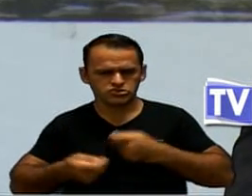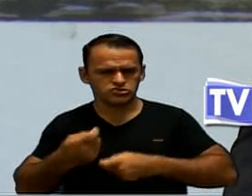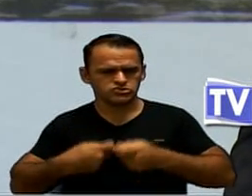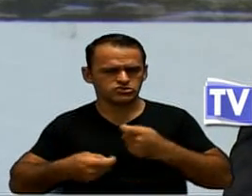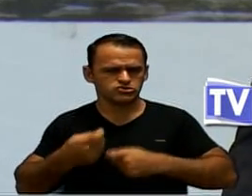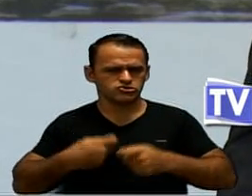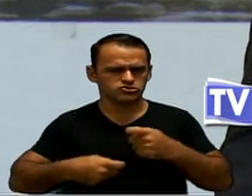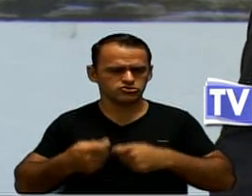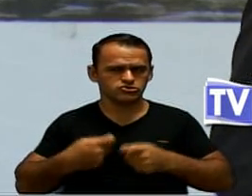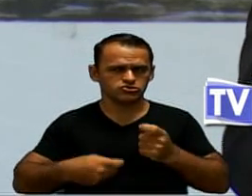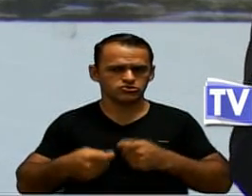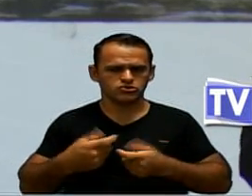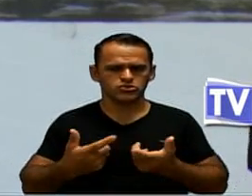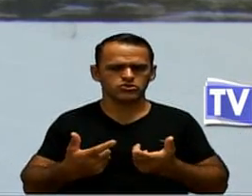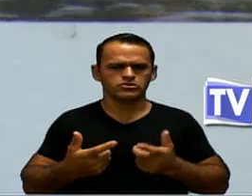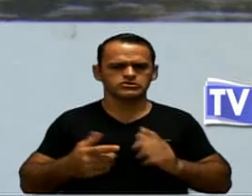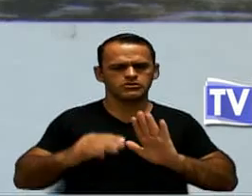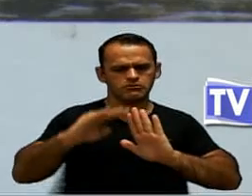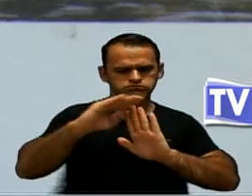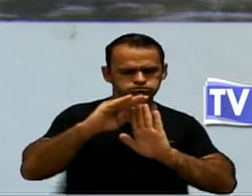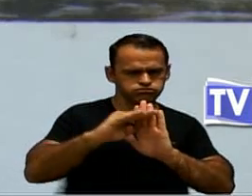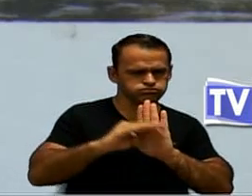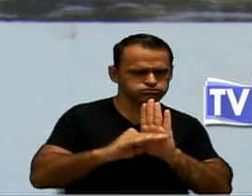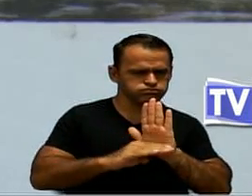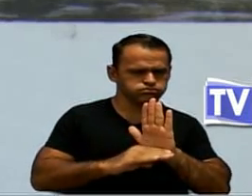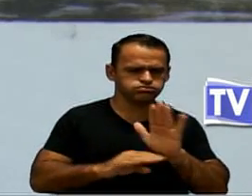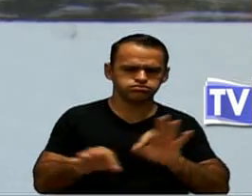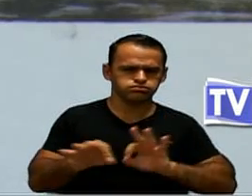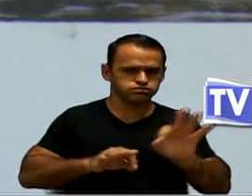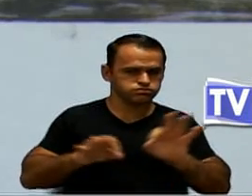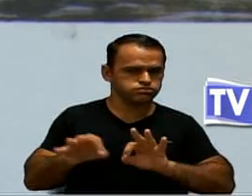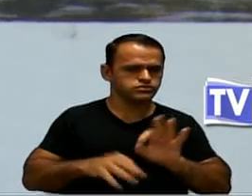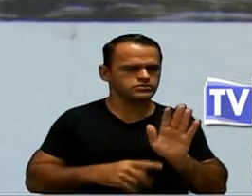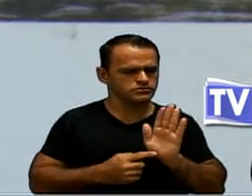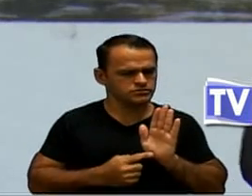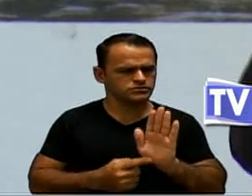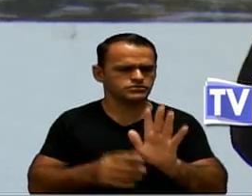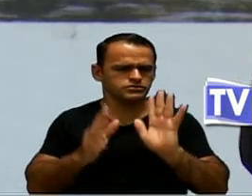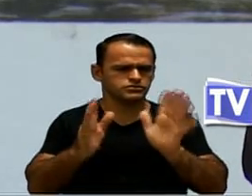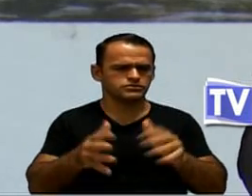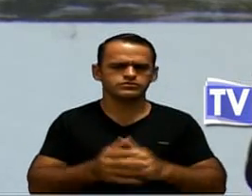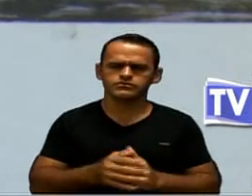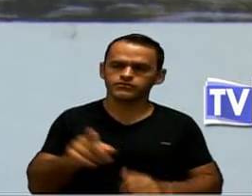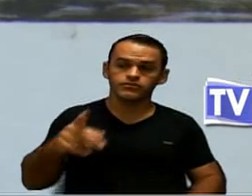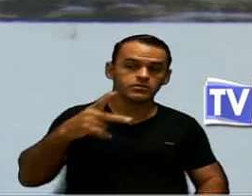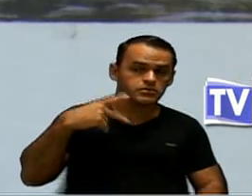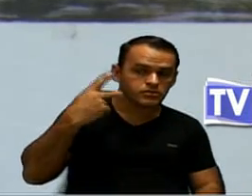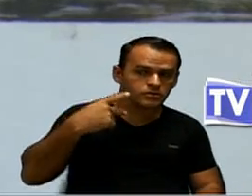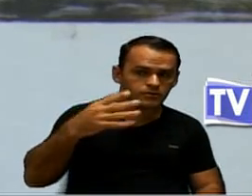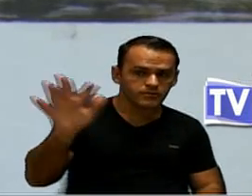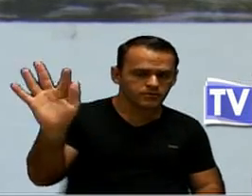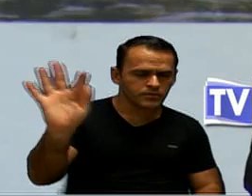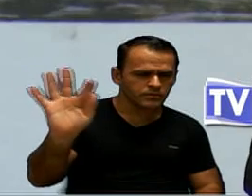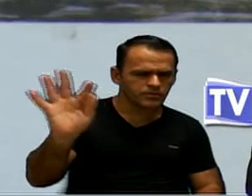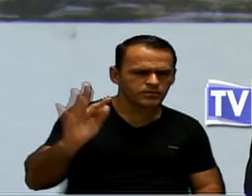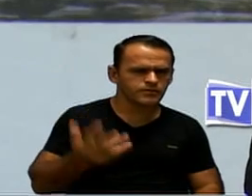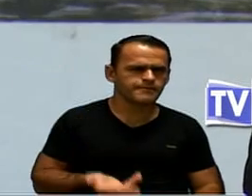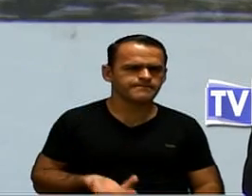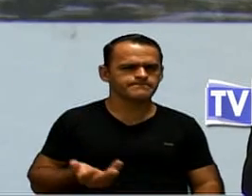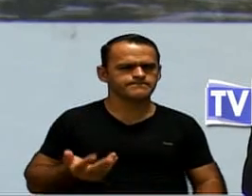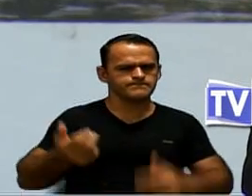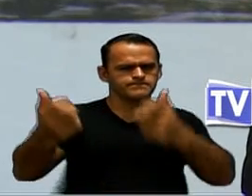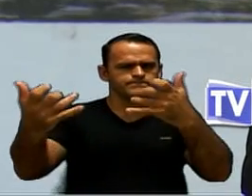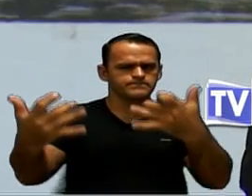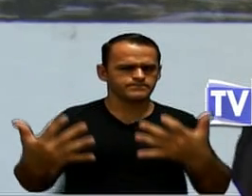requereu do poder público. E algumas coisas, vereador França, que você muito bem colocou, com relação